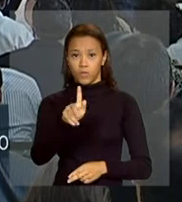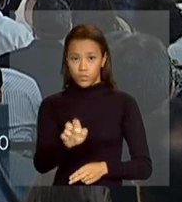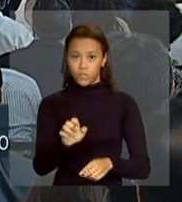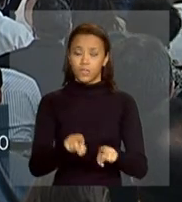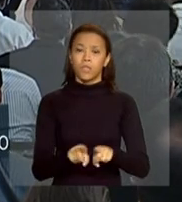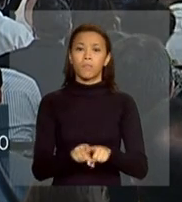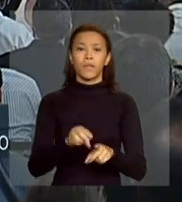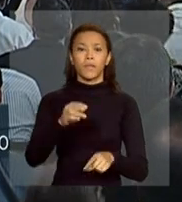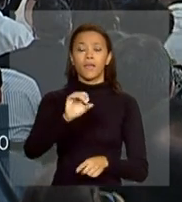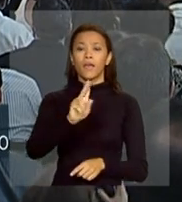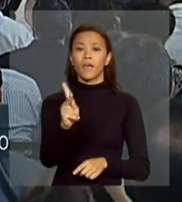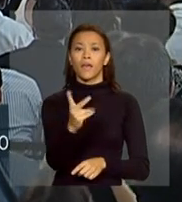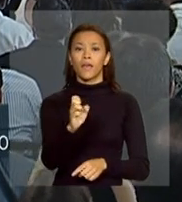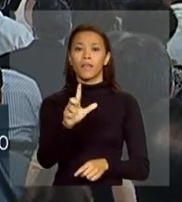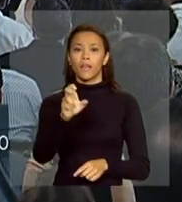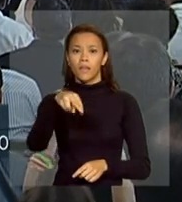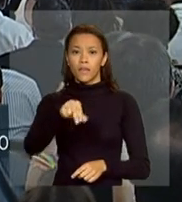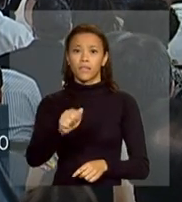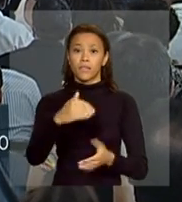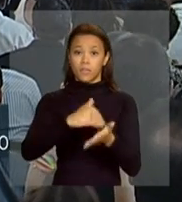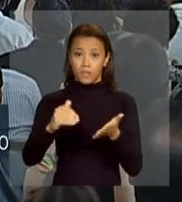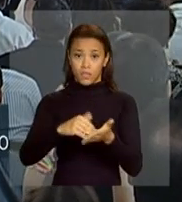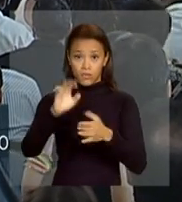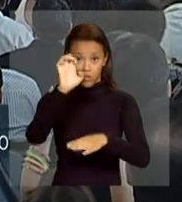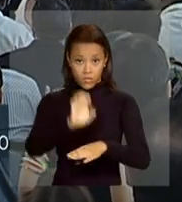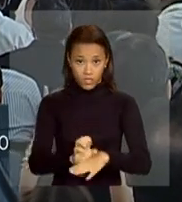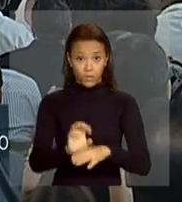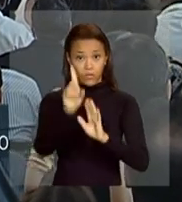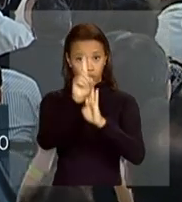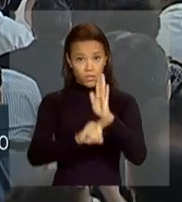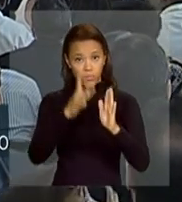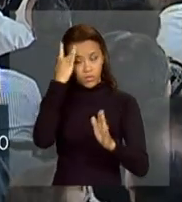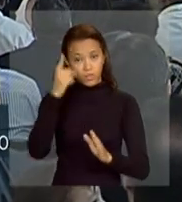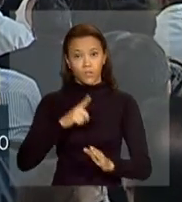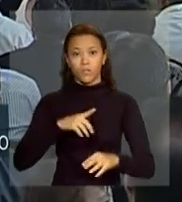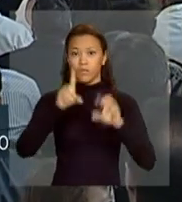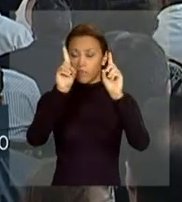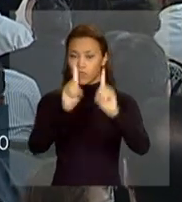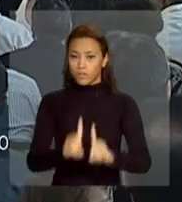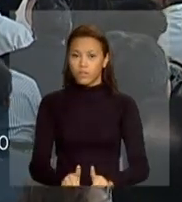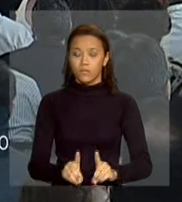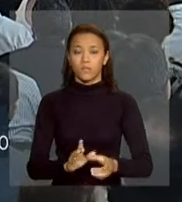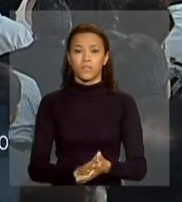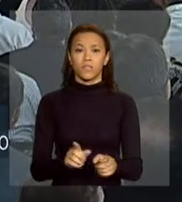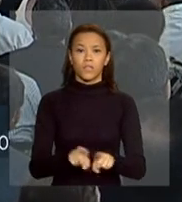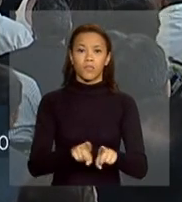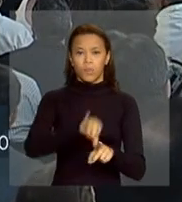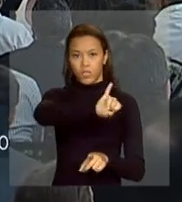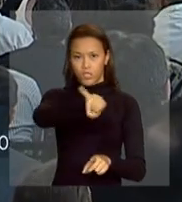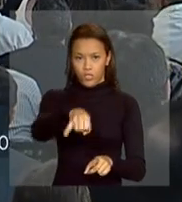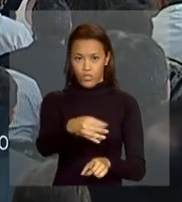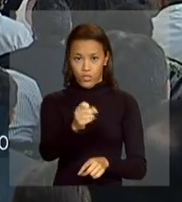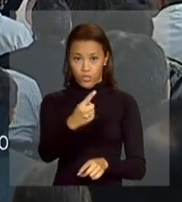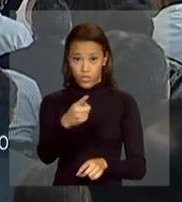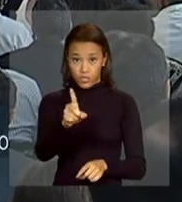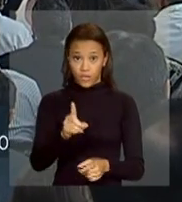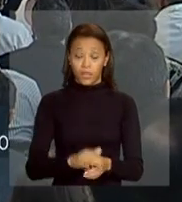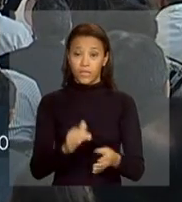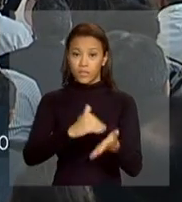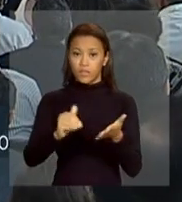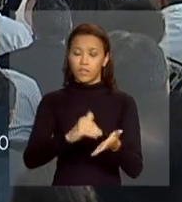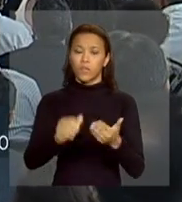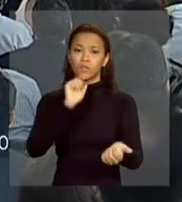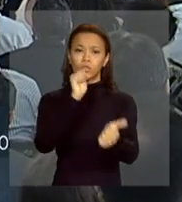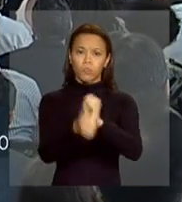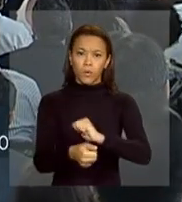linamara Rizzo battistella secretária de estado dos direitos da pessoa com deficiência do José auricchio Júnior secretário de